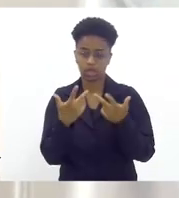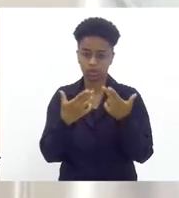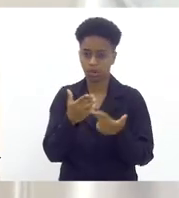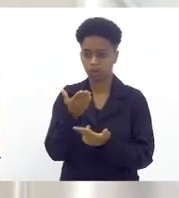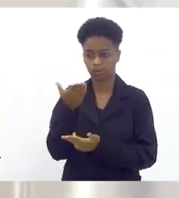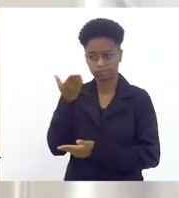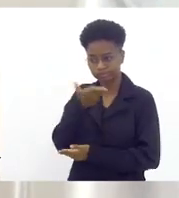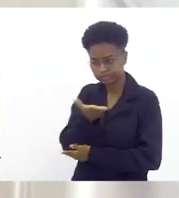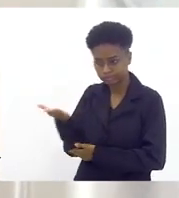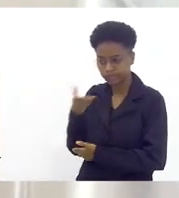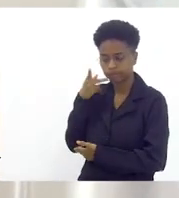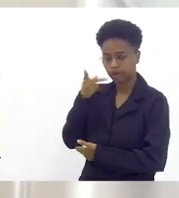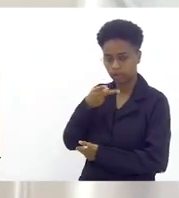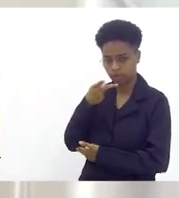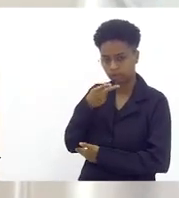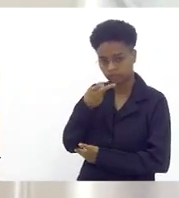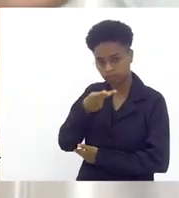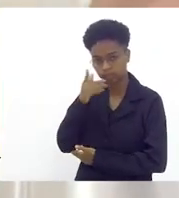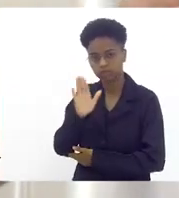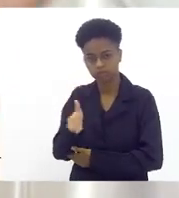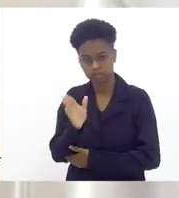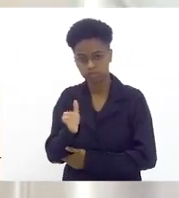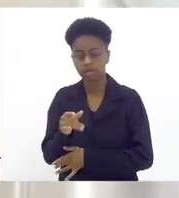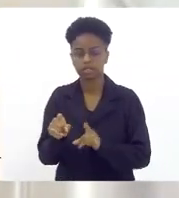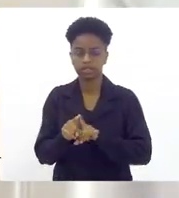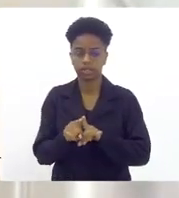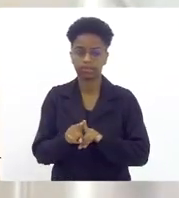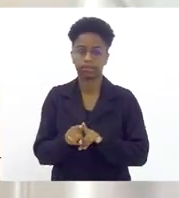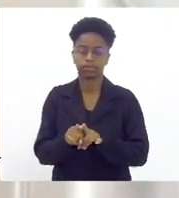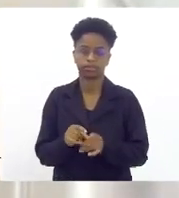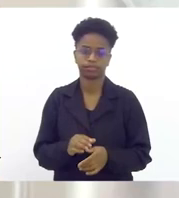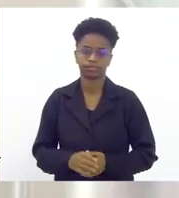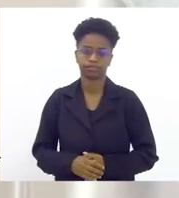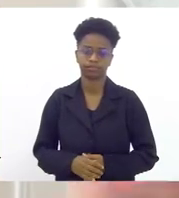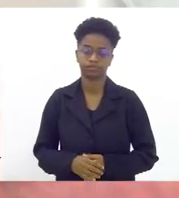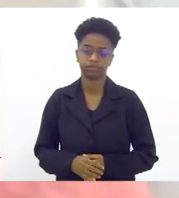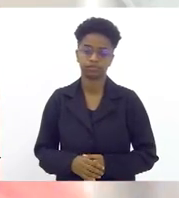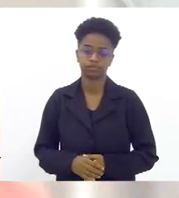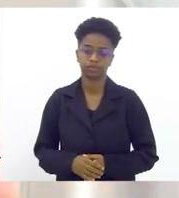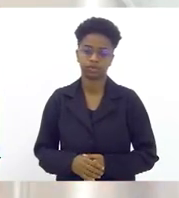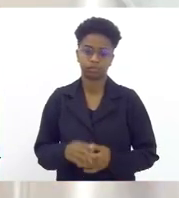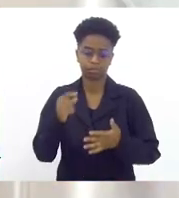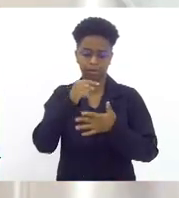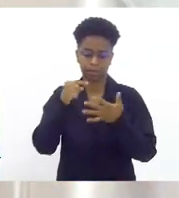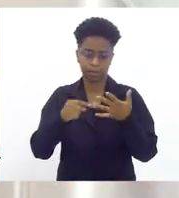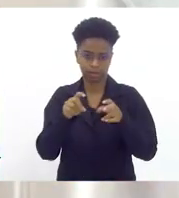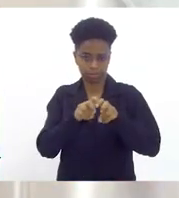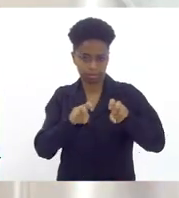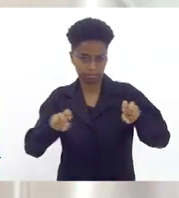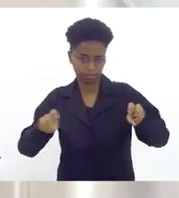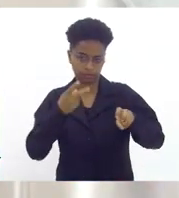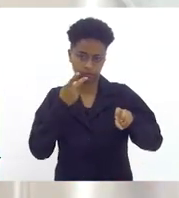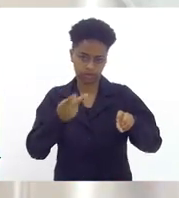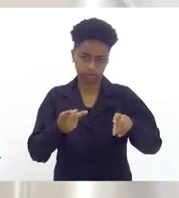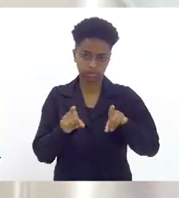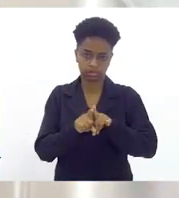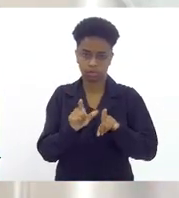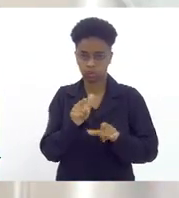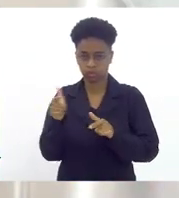própria Ana, enfim, o defensor doutor Helder, e tantos outros que nos antecederam.